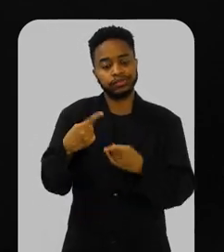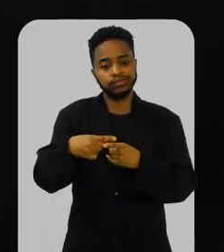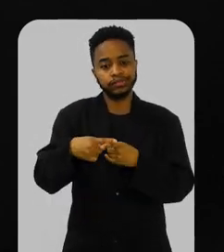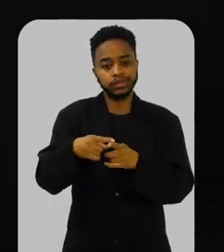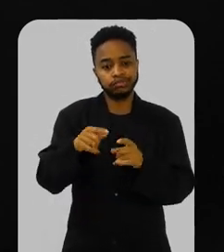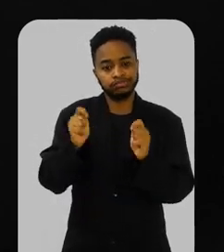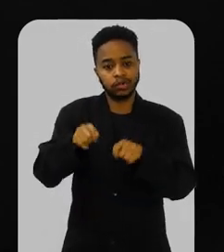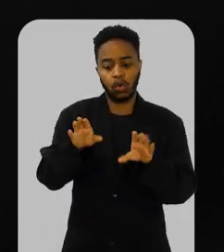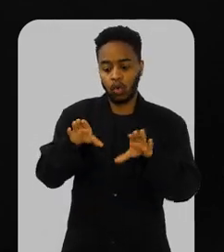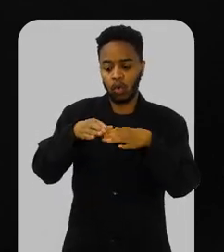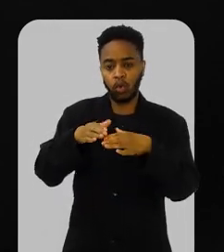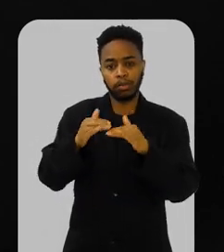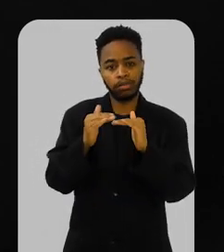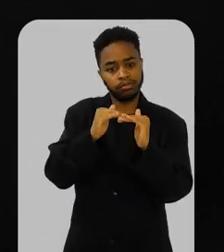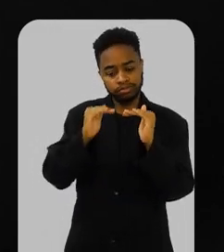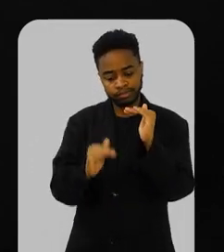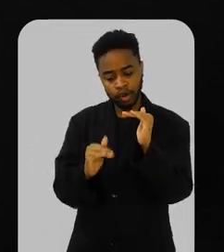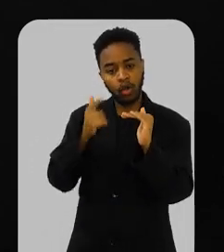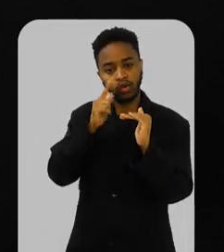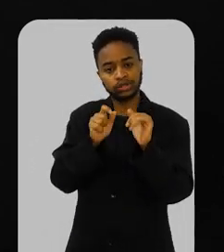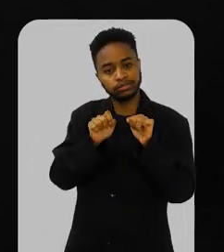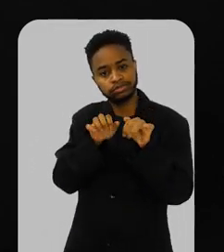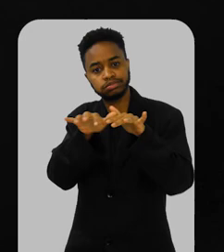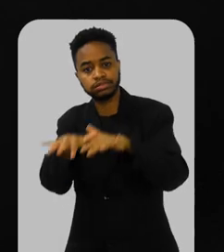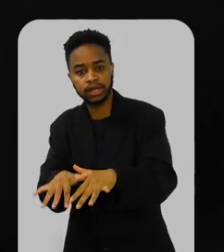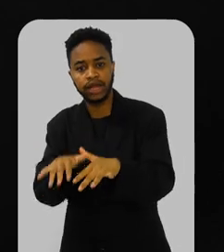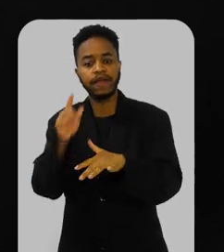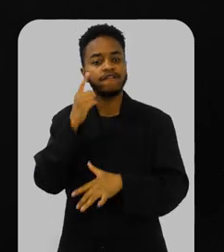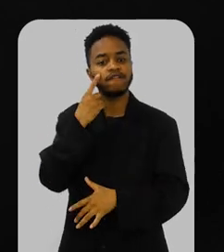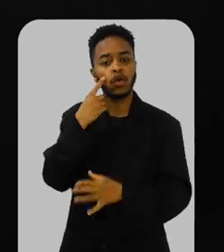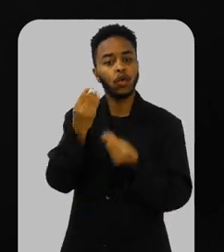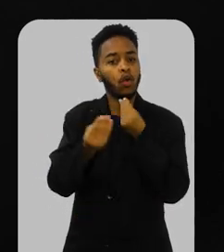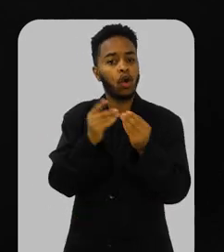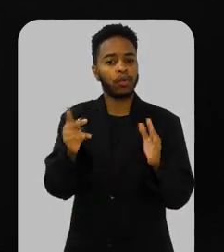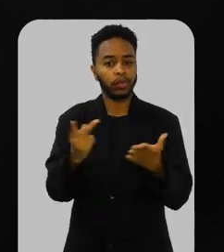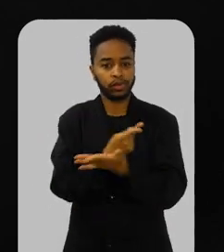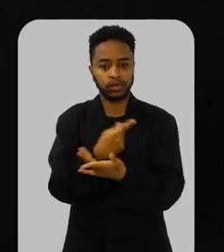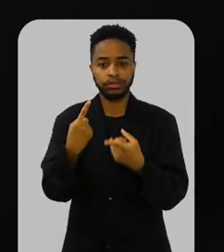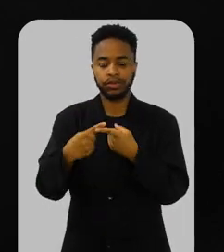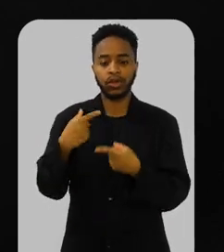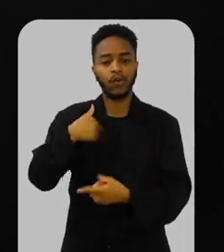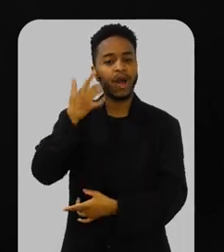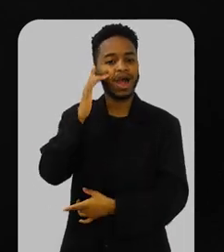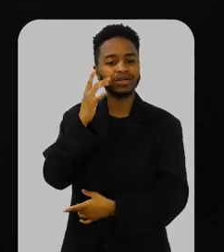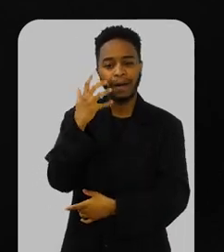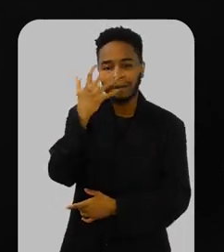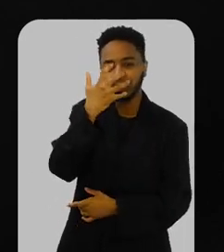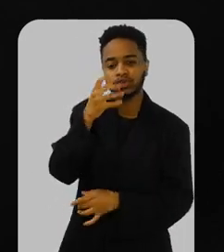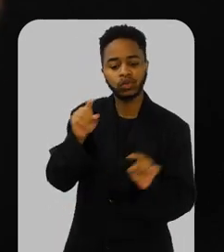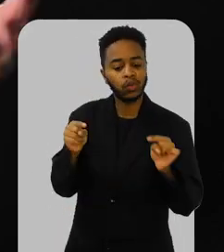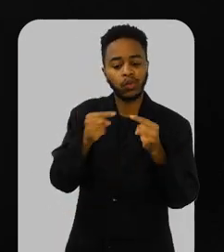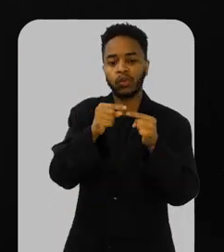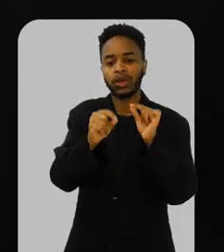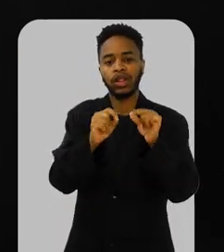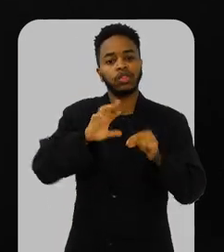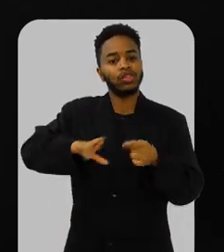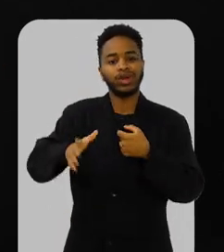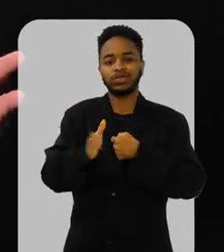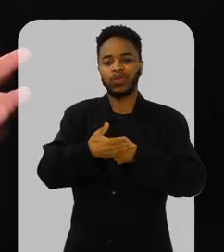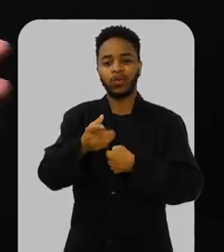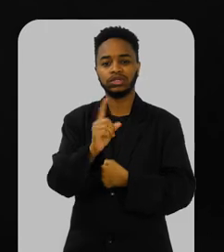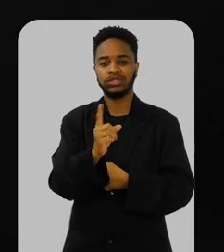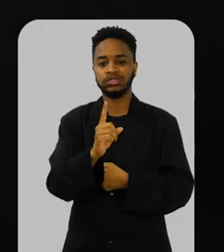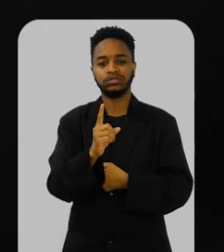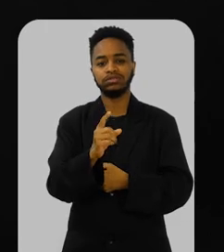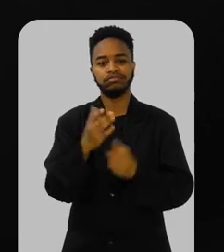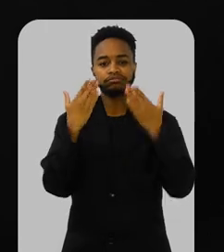que todo mundo consiga chegar e ver realmente como faz. Eu acho que a paixão tem muito disso, de não ser aquela coisa escondida que ninguém